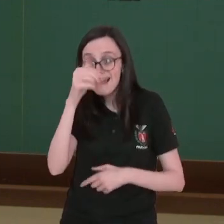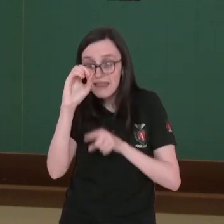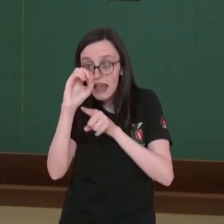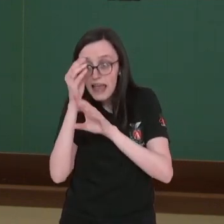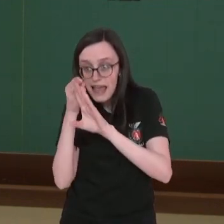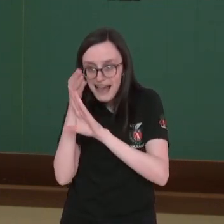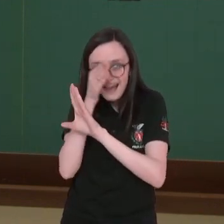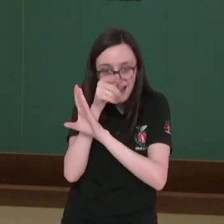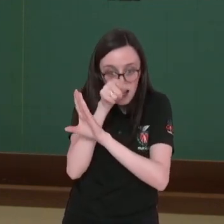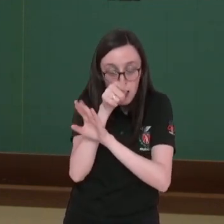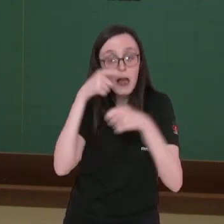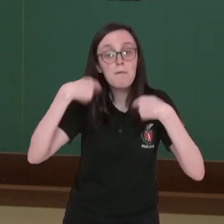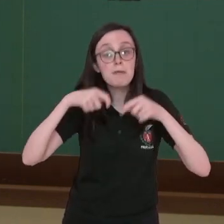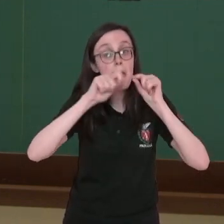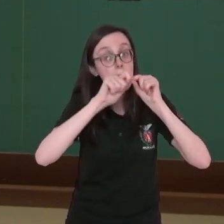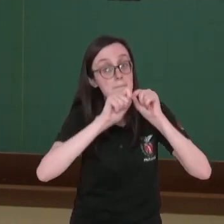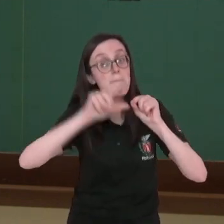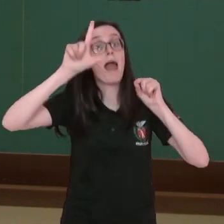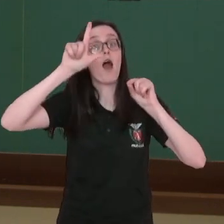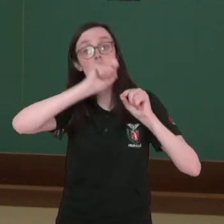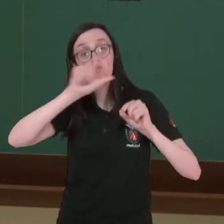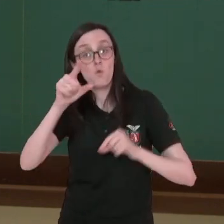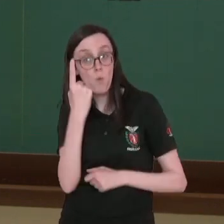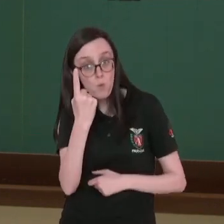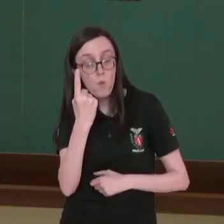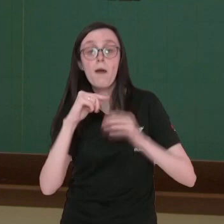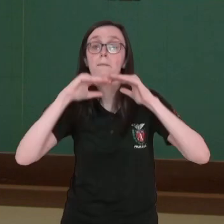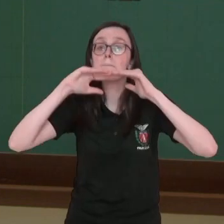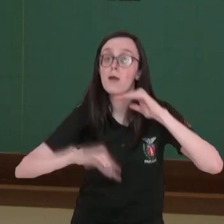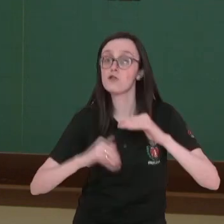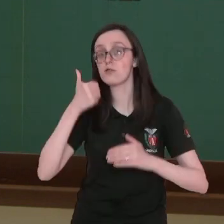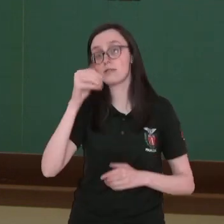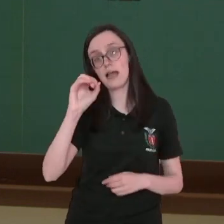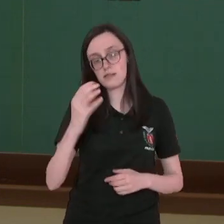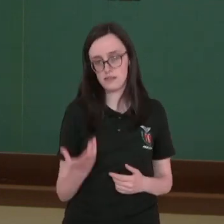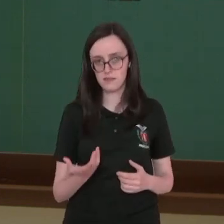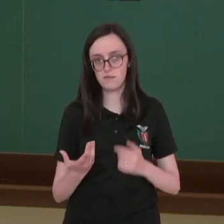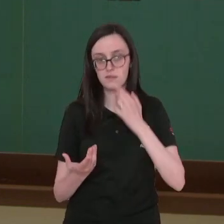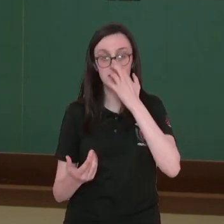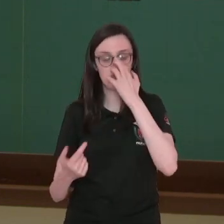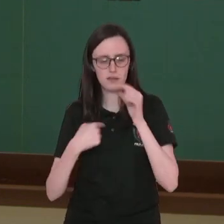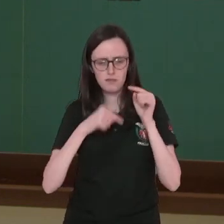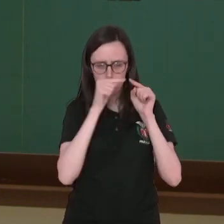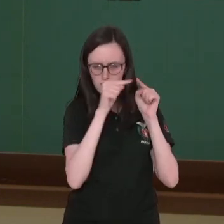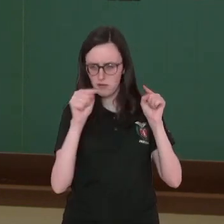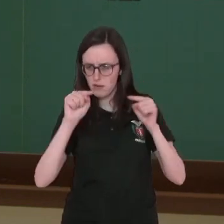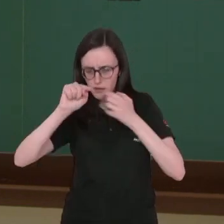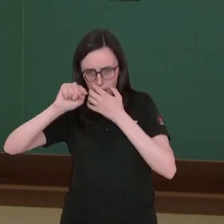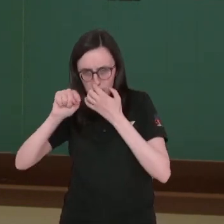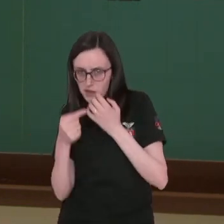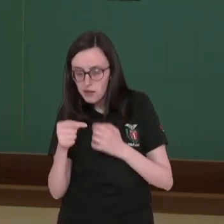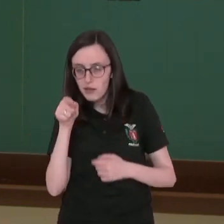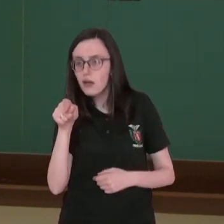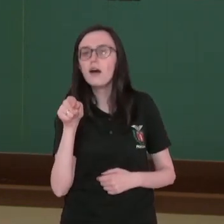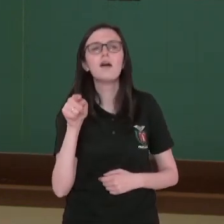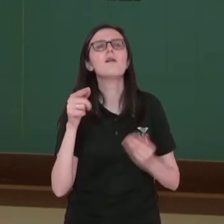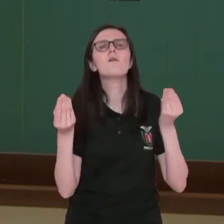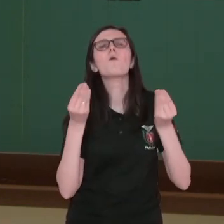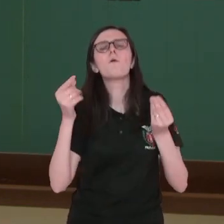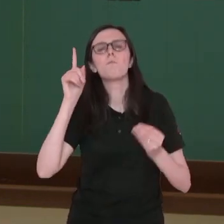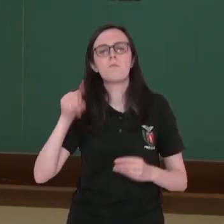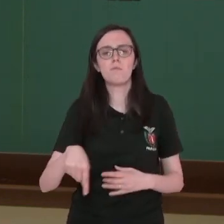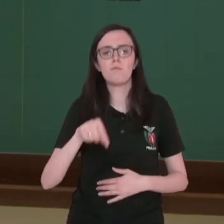ele tem que ser maior ou igual a 1 e menor que 10. Tá? Então, quando eu desloco a vírgula, pessoal, aqui chegando